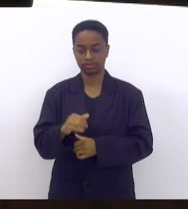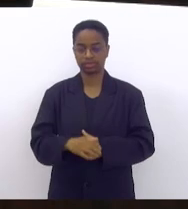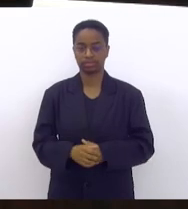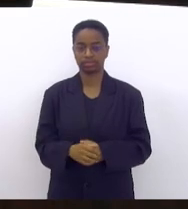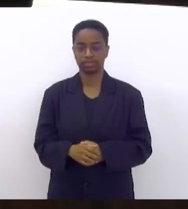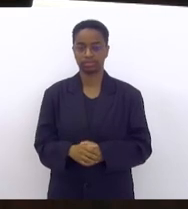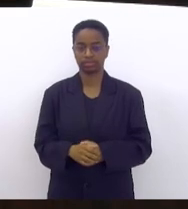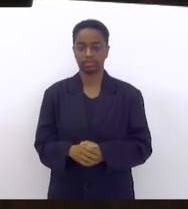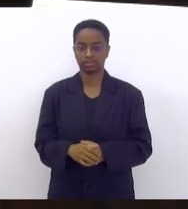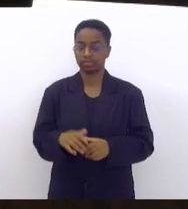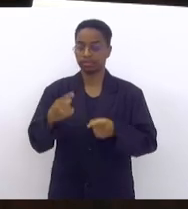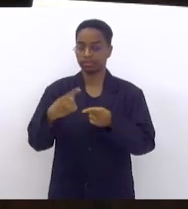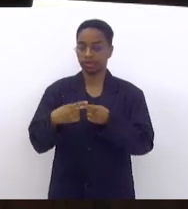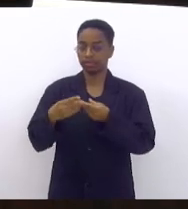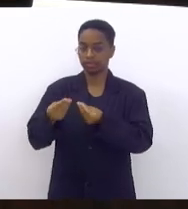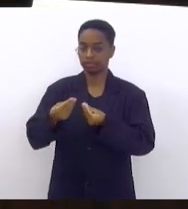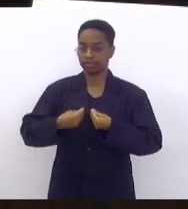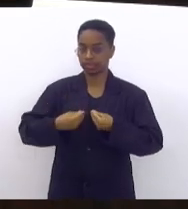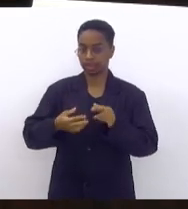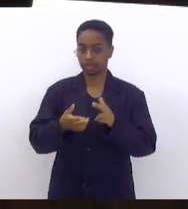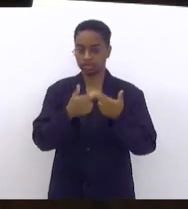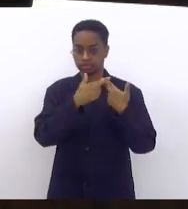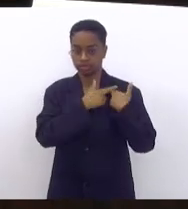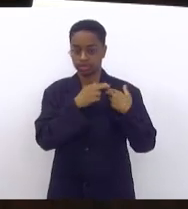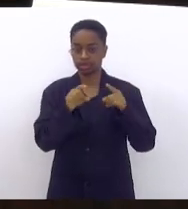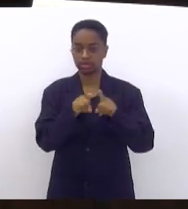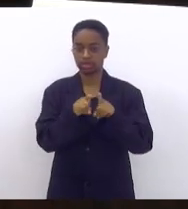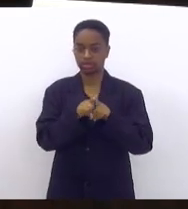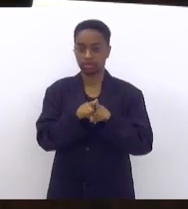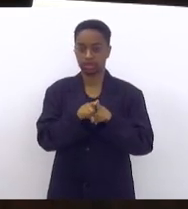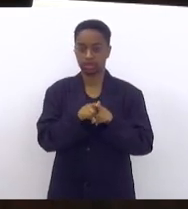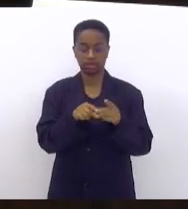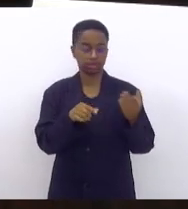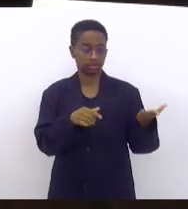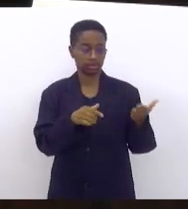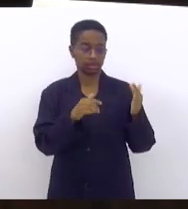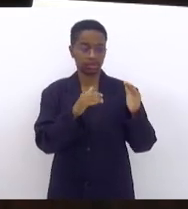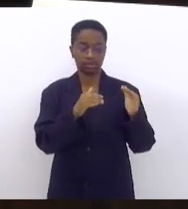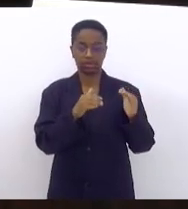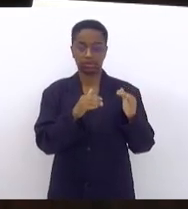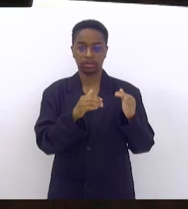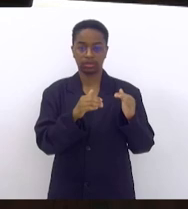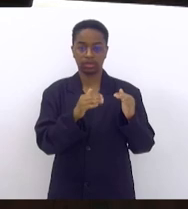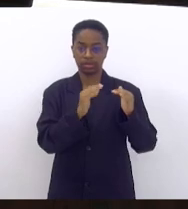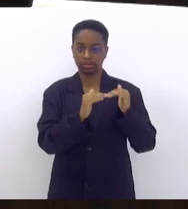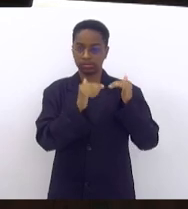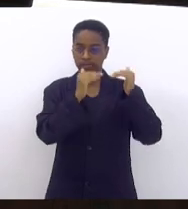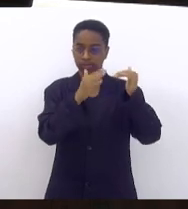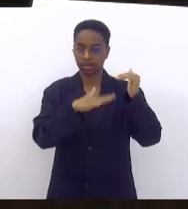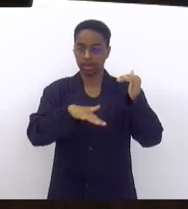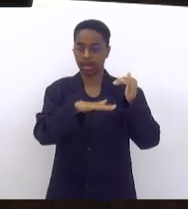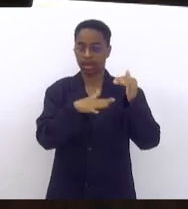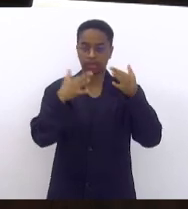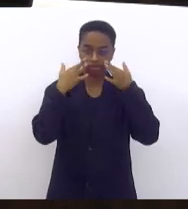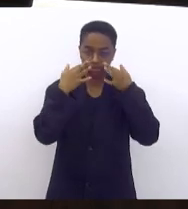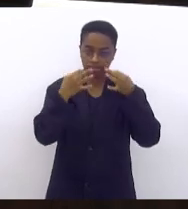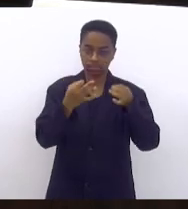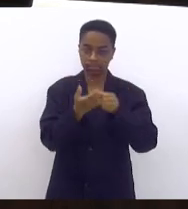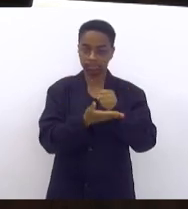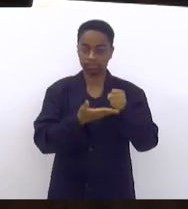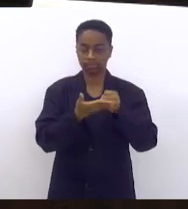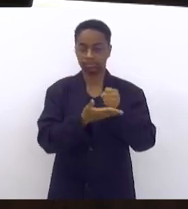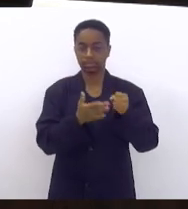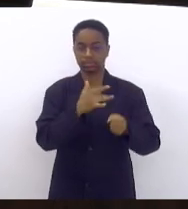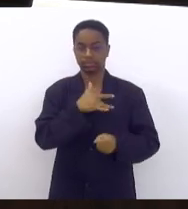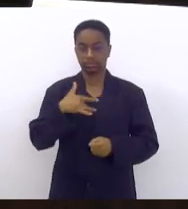que me outorgou essa responsabilidade. Estou aqui acompanhado da nossa superintendente de Atenção Primária à Saúde,